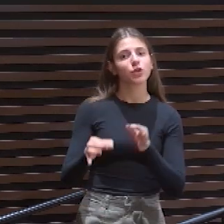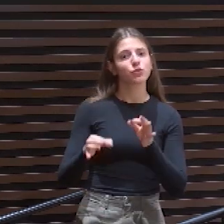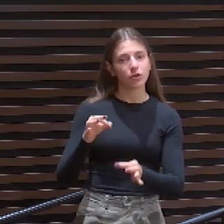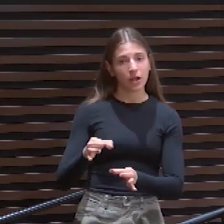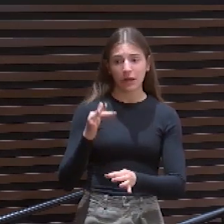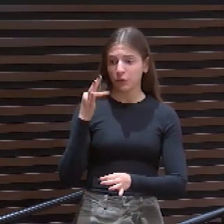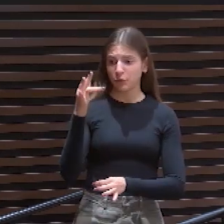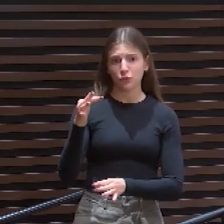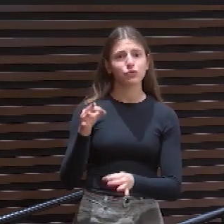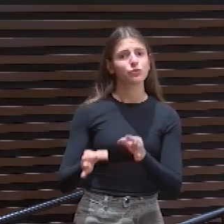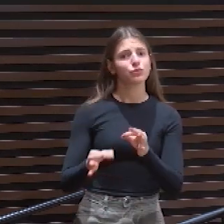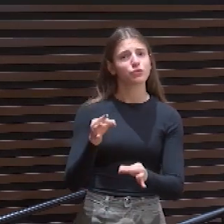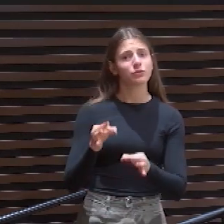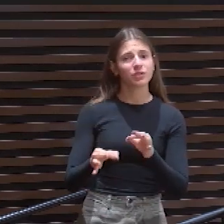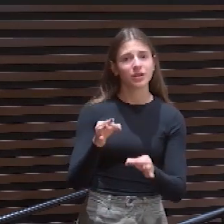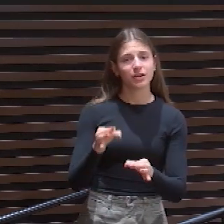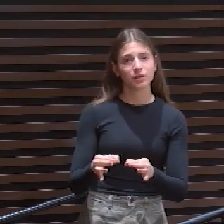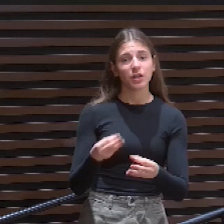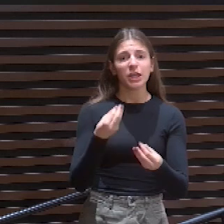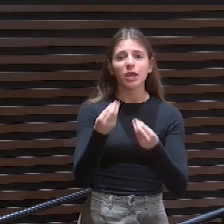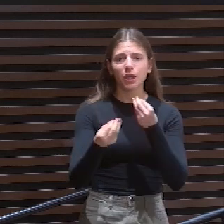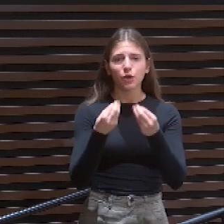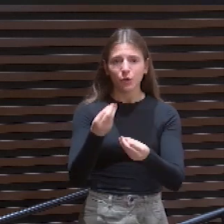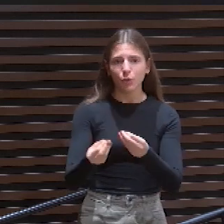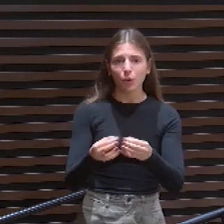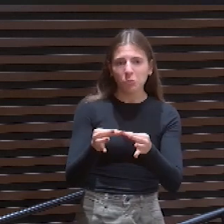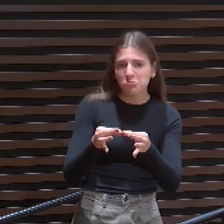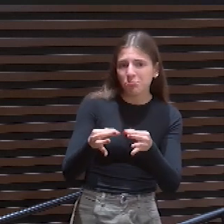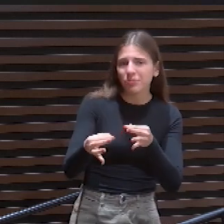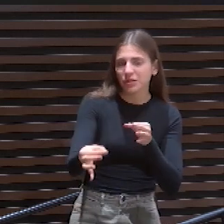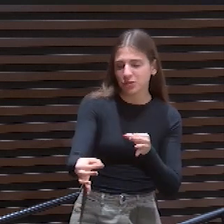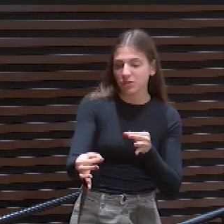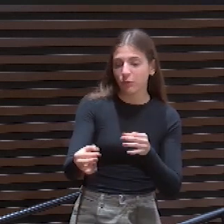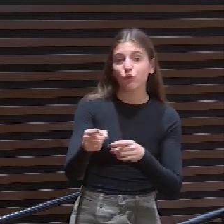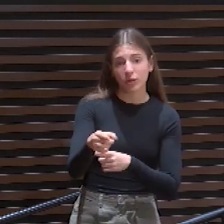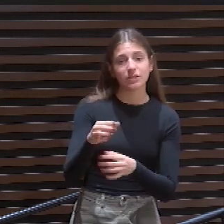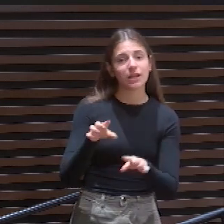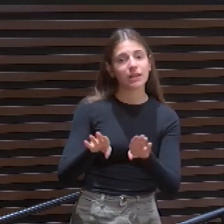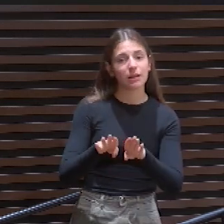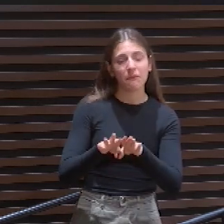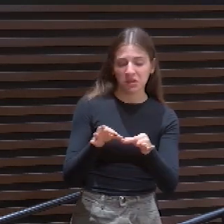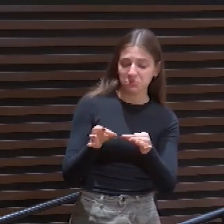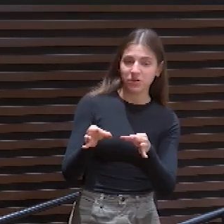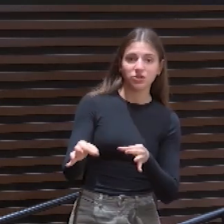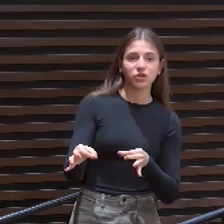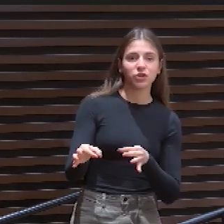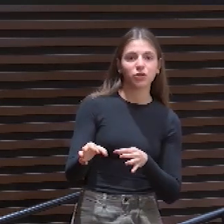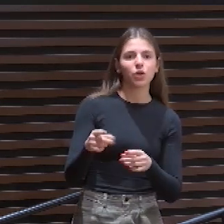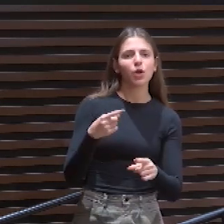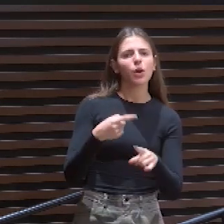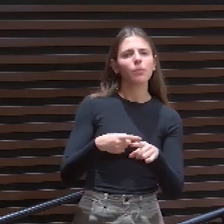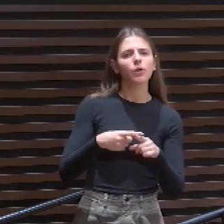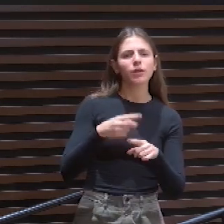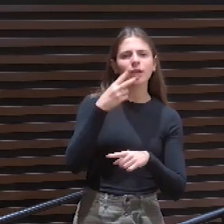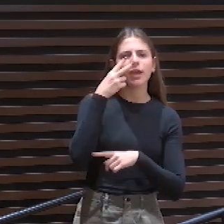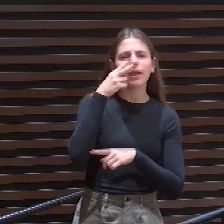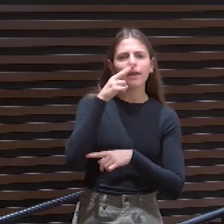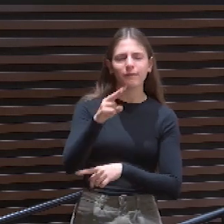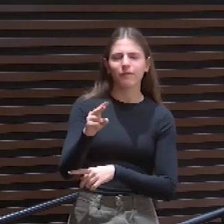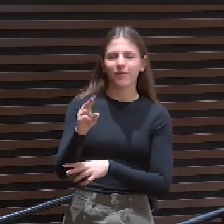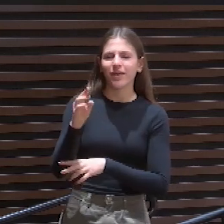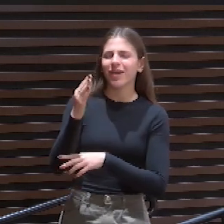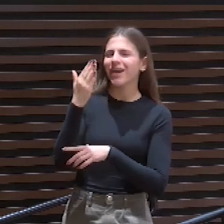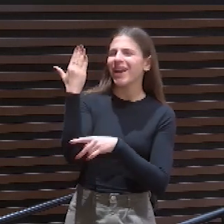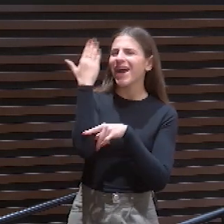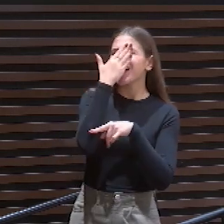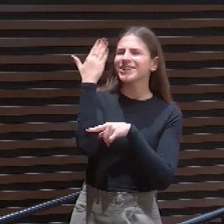e com a medida com que tiverdes medido, vos medirão também. Por que vês tu o argueiro no olho de teu